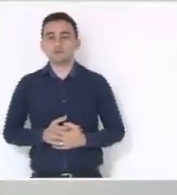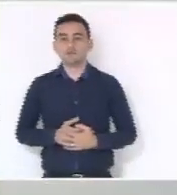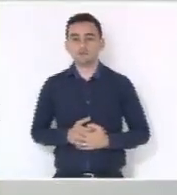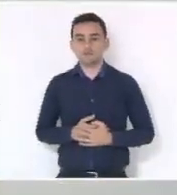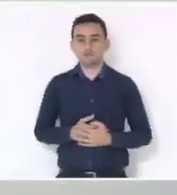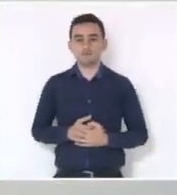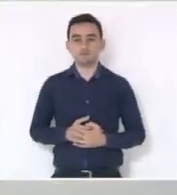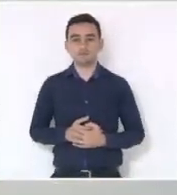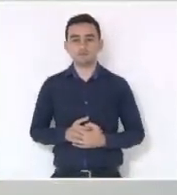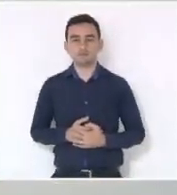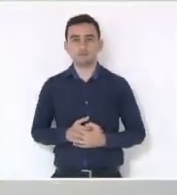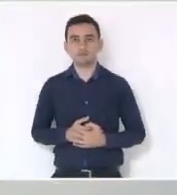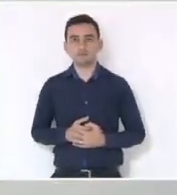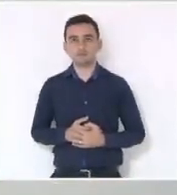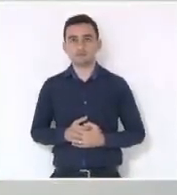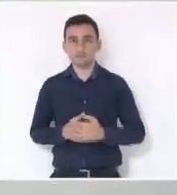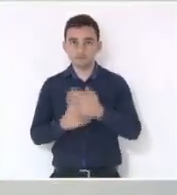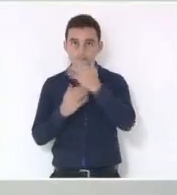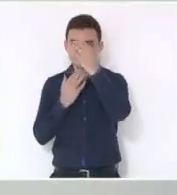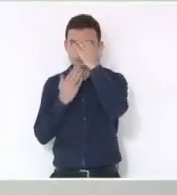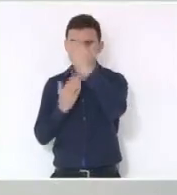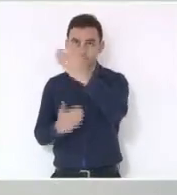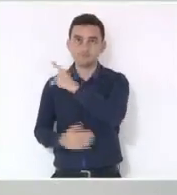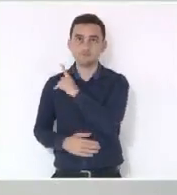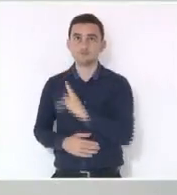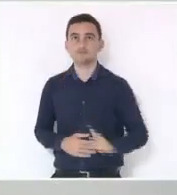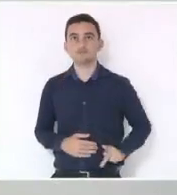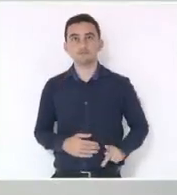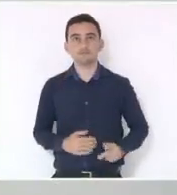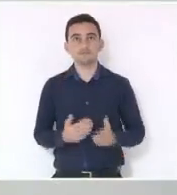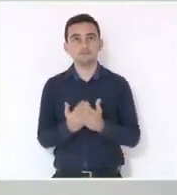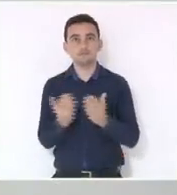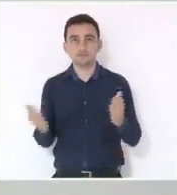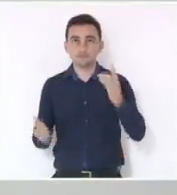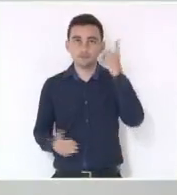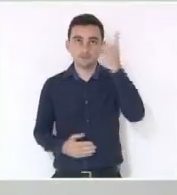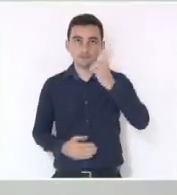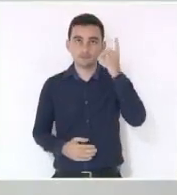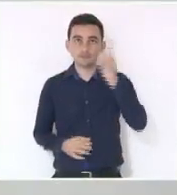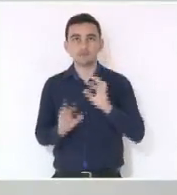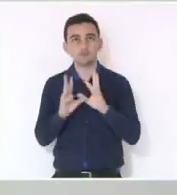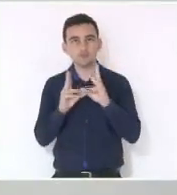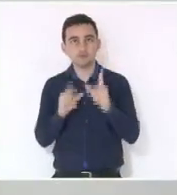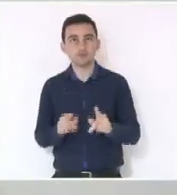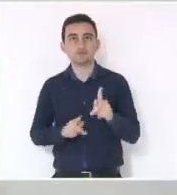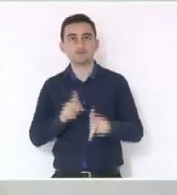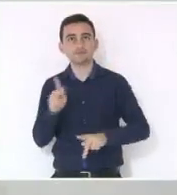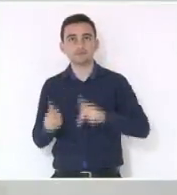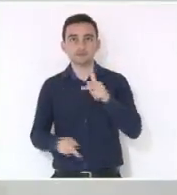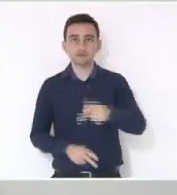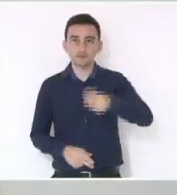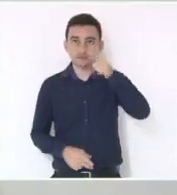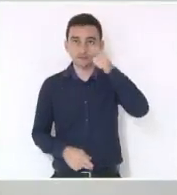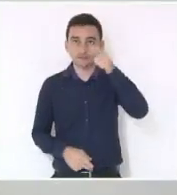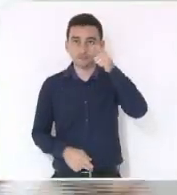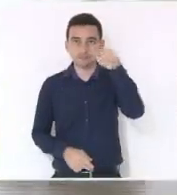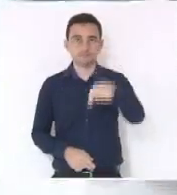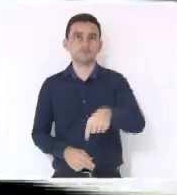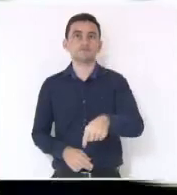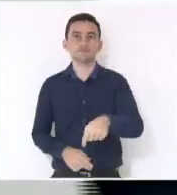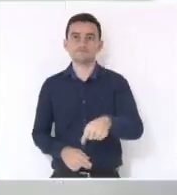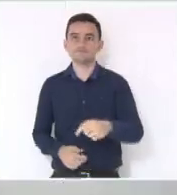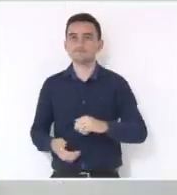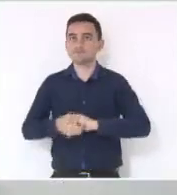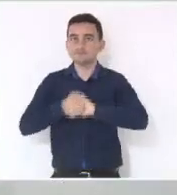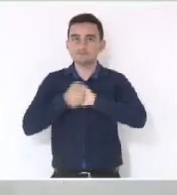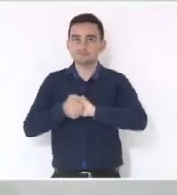Obrigado, senhor presidente, senhores deputados, público que nos acompanha aqui. Dizer que hoje saudar